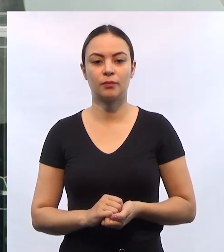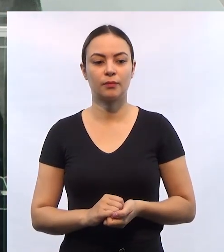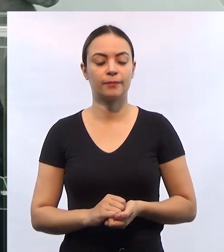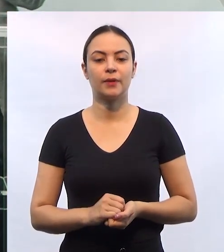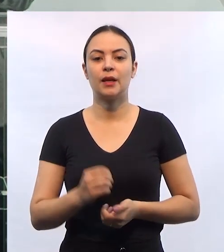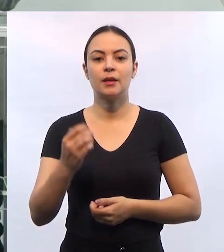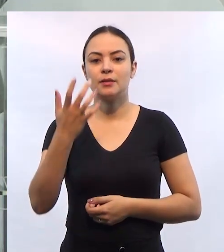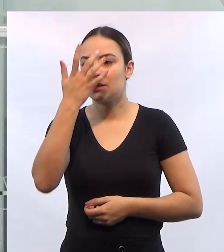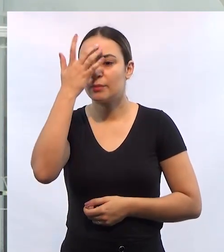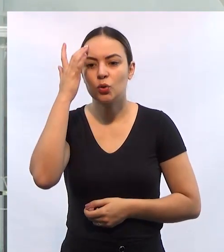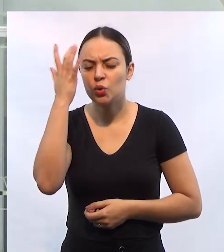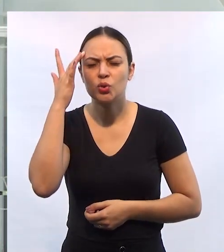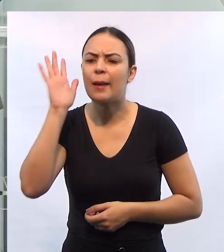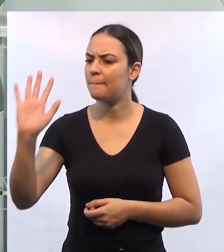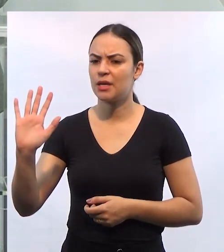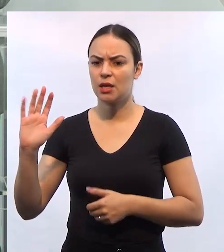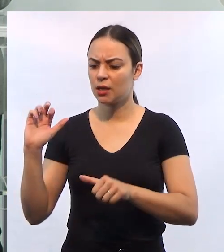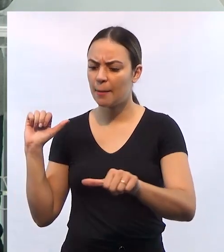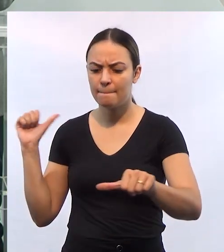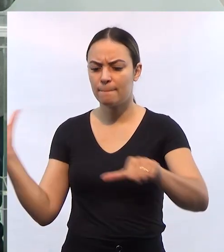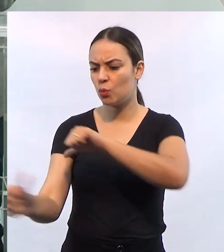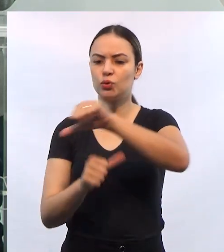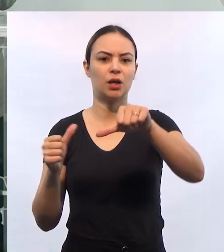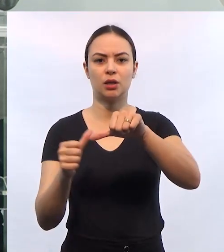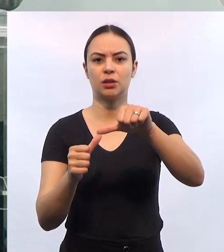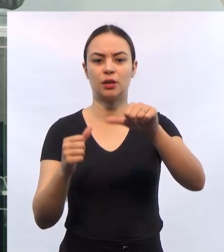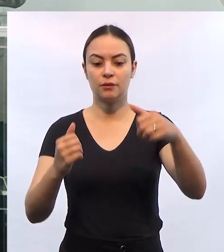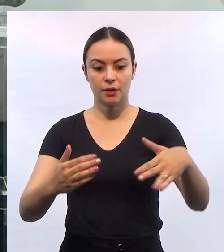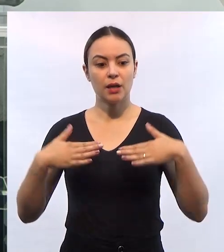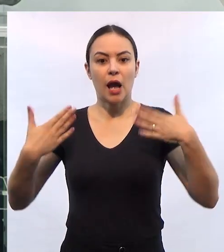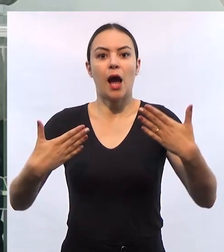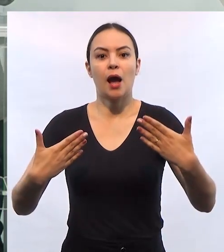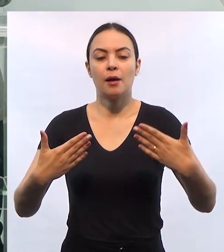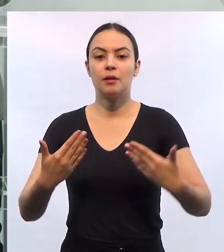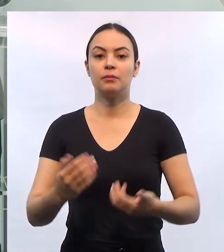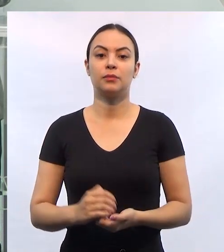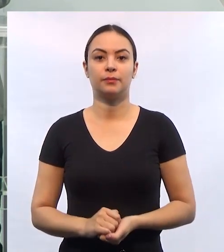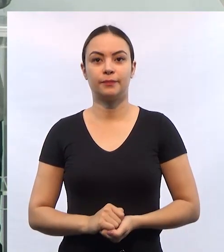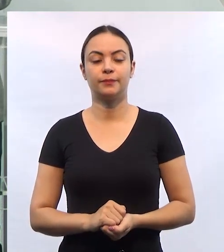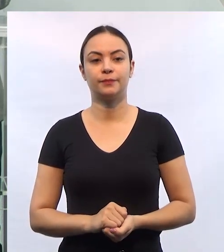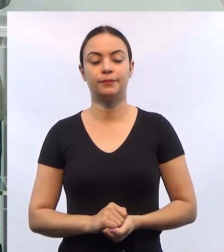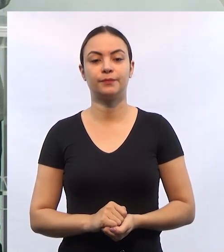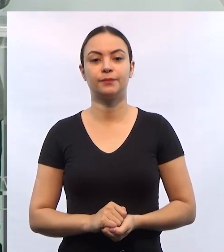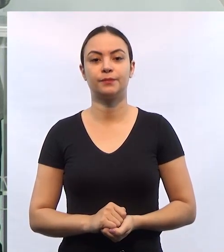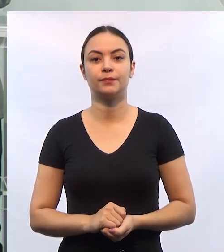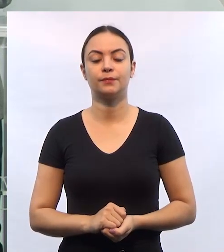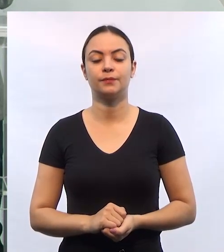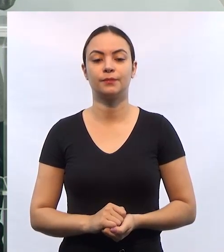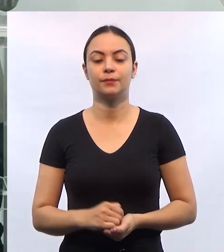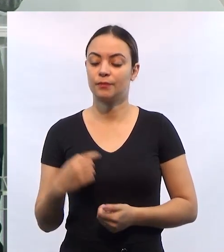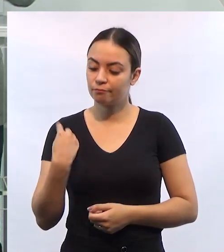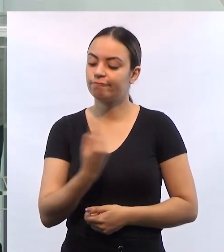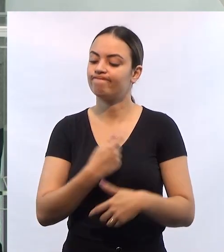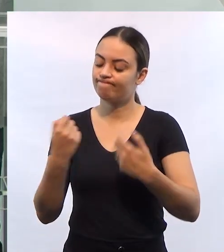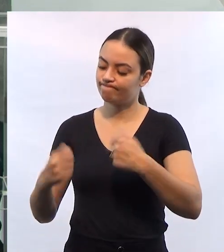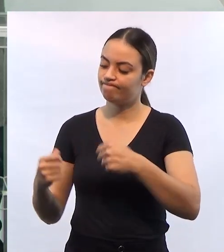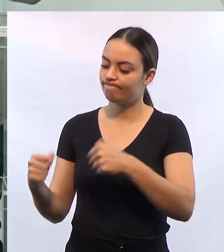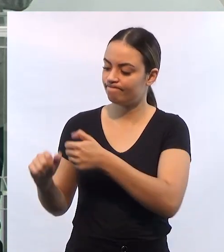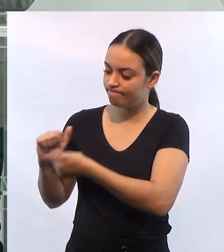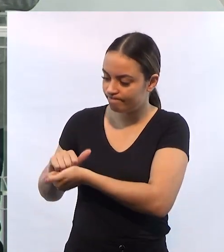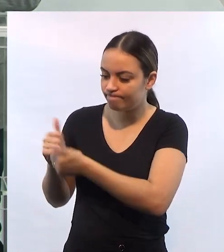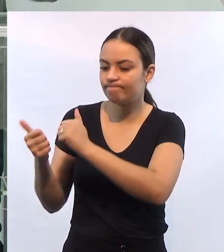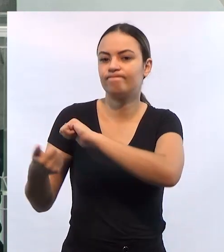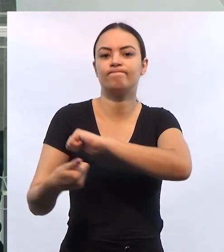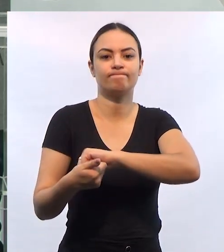inesperada. Ninguém estava esperando por essa situação. E essa mudança precisou ser feita, tá? Precisou ser feita, nós precisamos